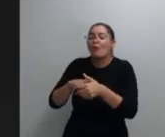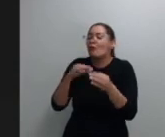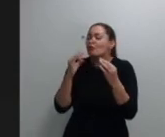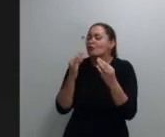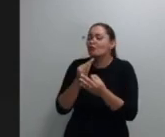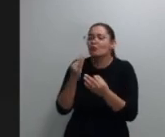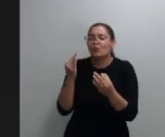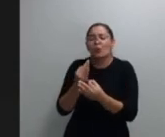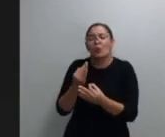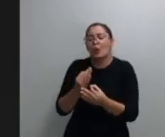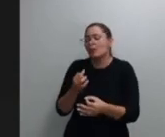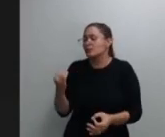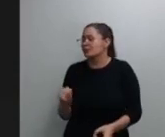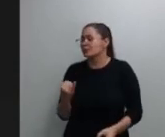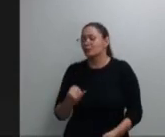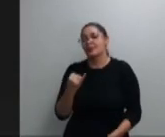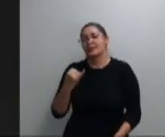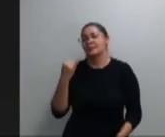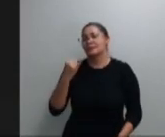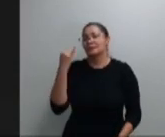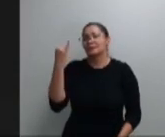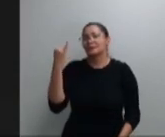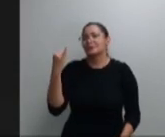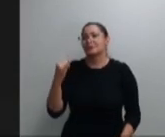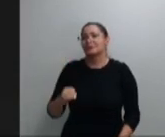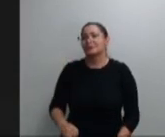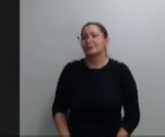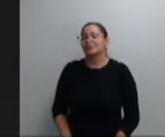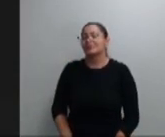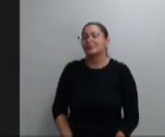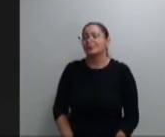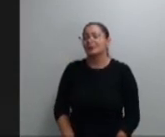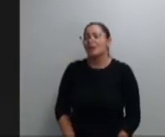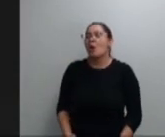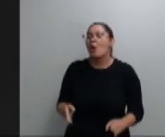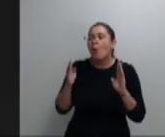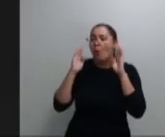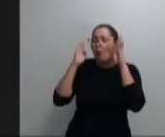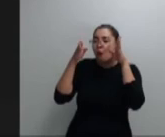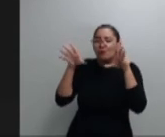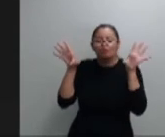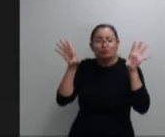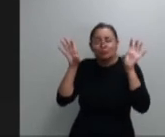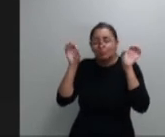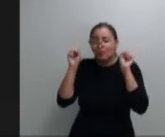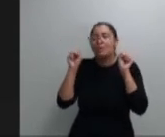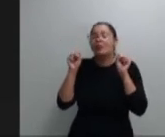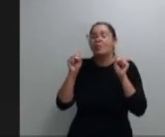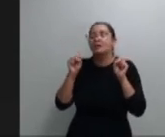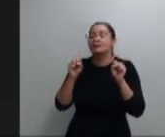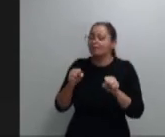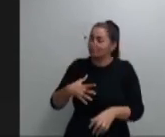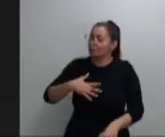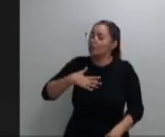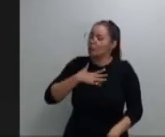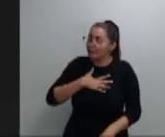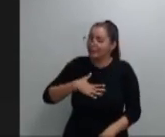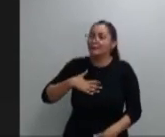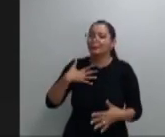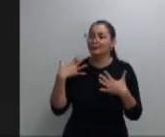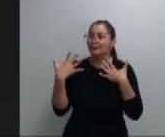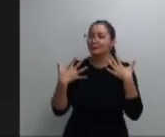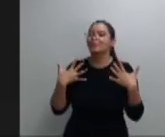muito importante eu ouvi com muita atenção com muita satisfação também e